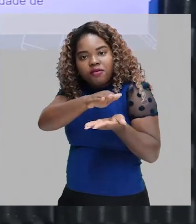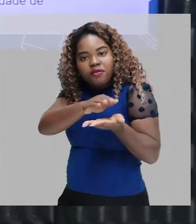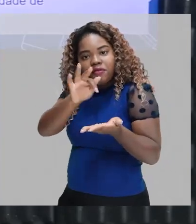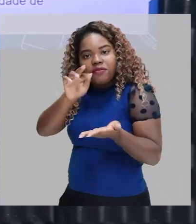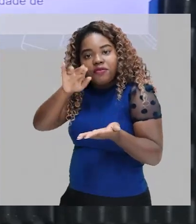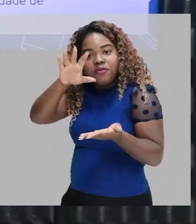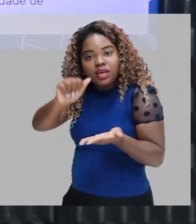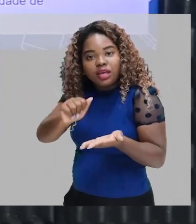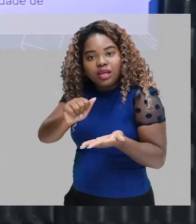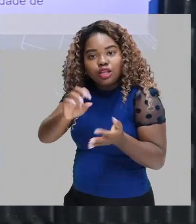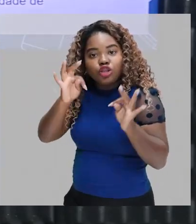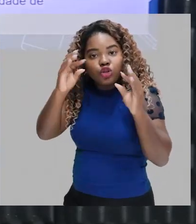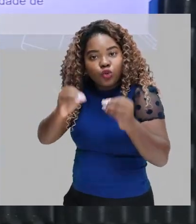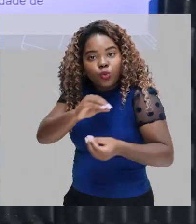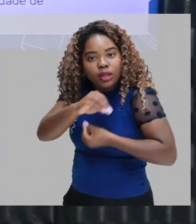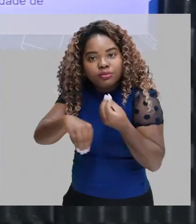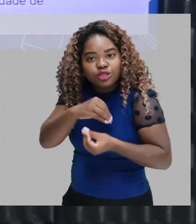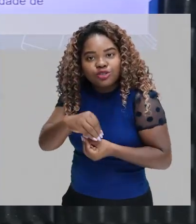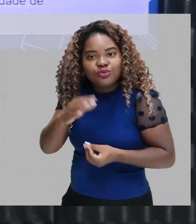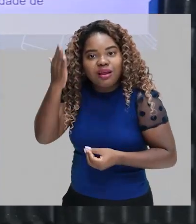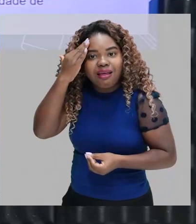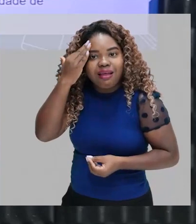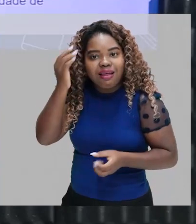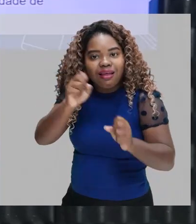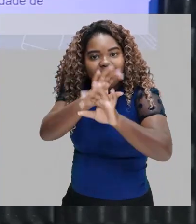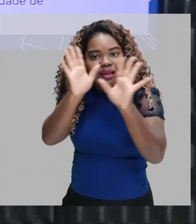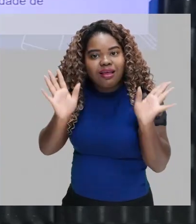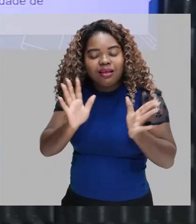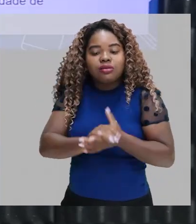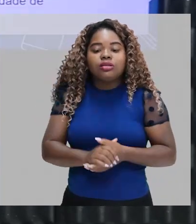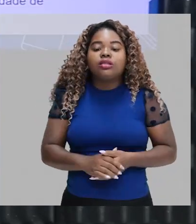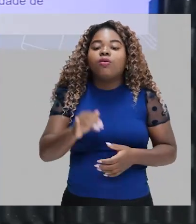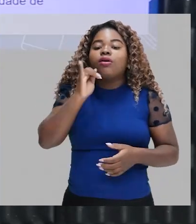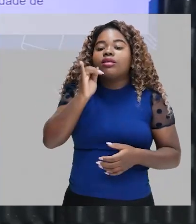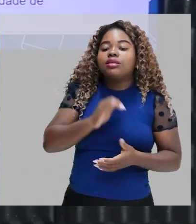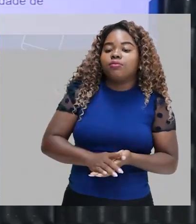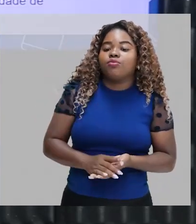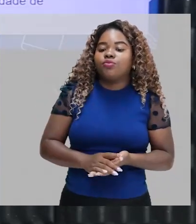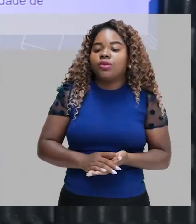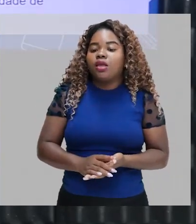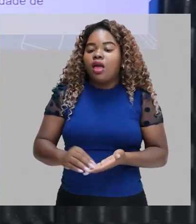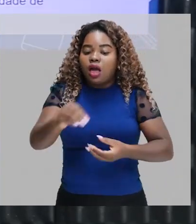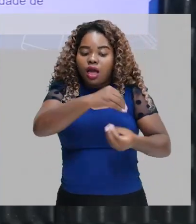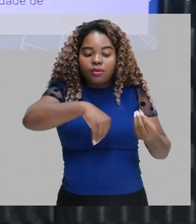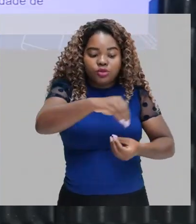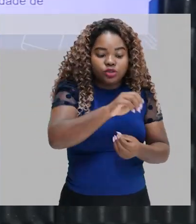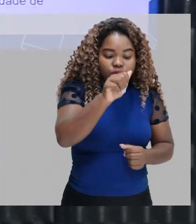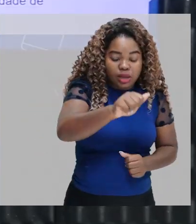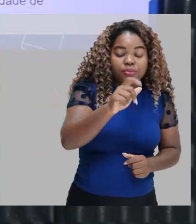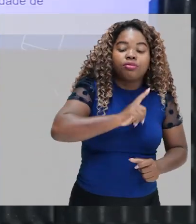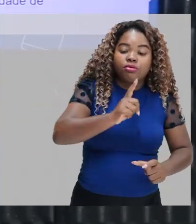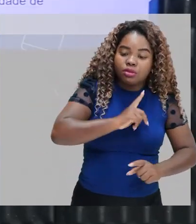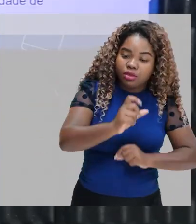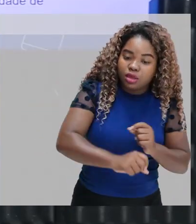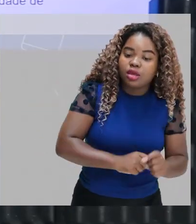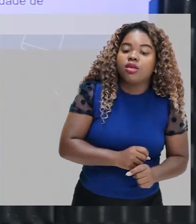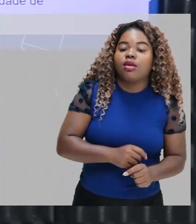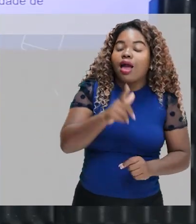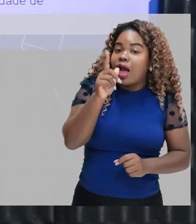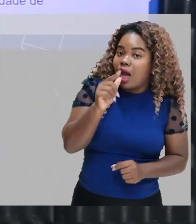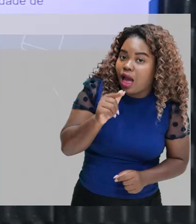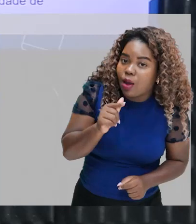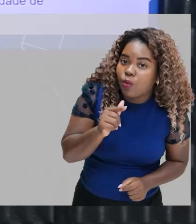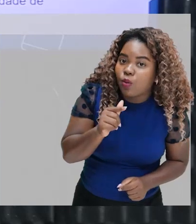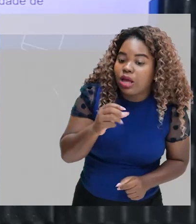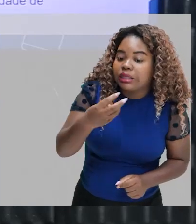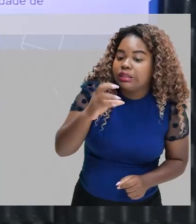só, vamos supor que uma substância A ela apresente uma solubilidade em água